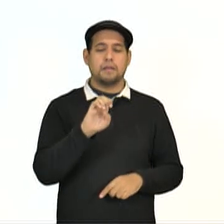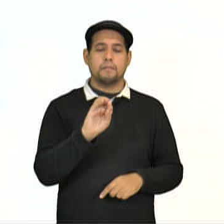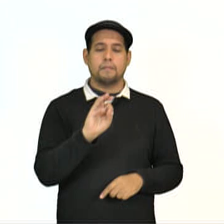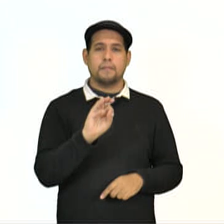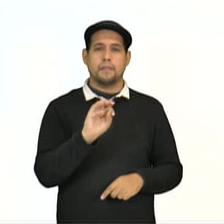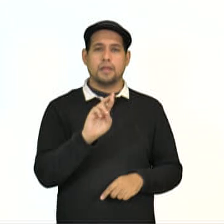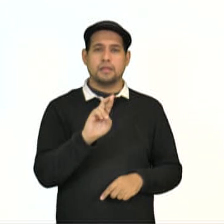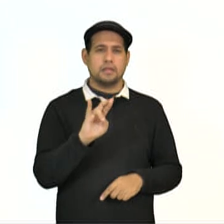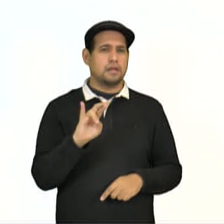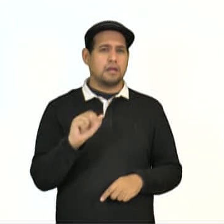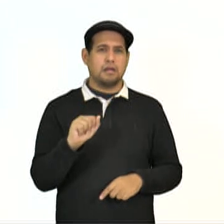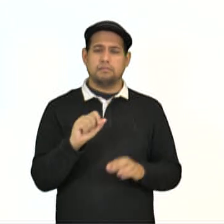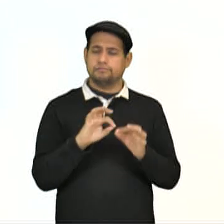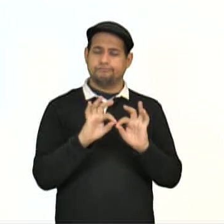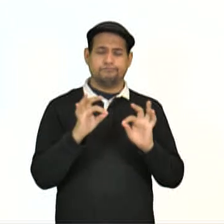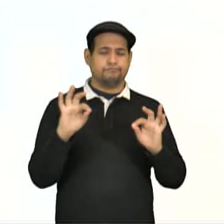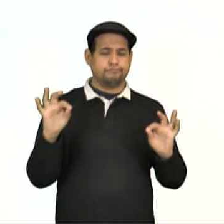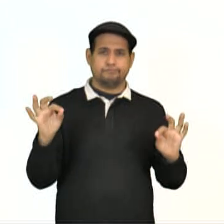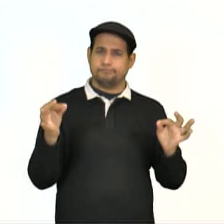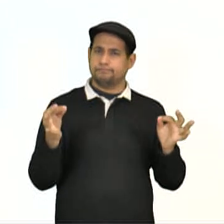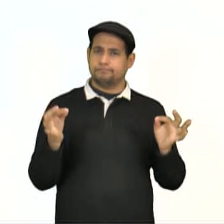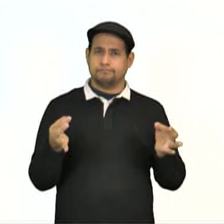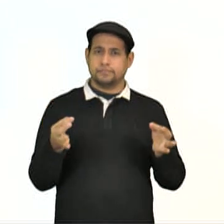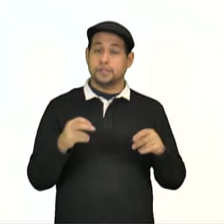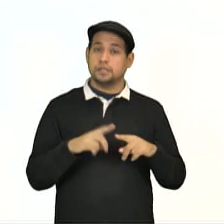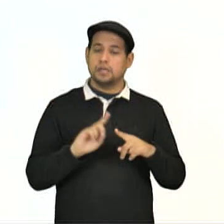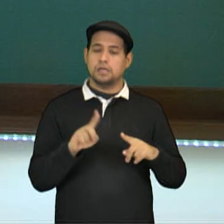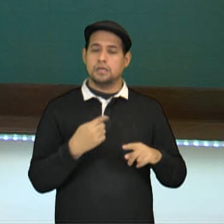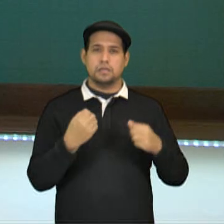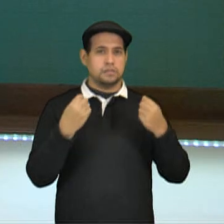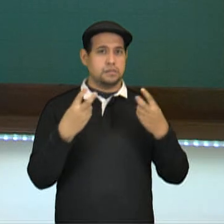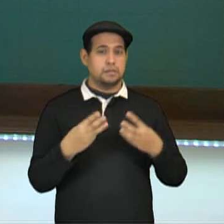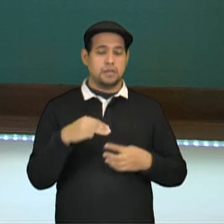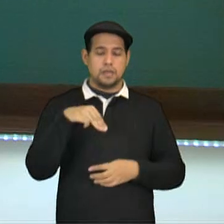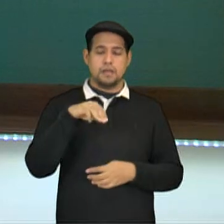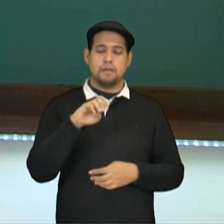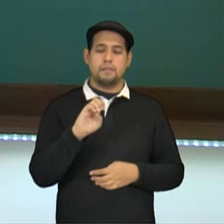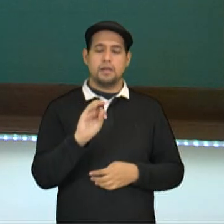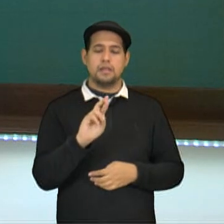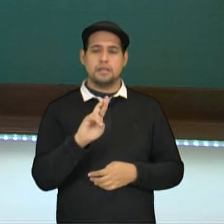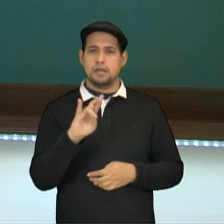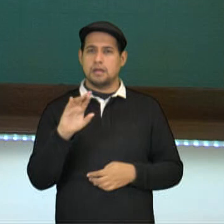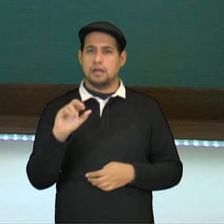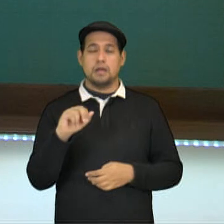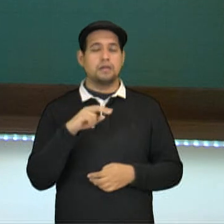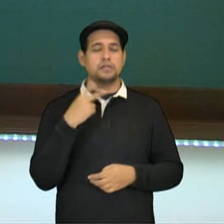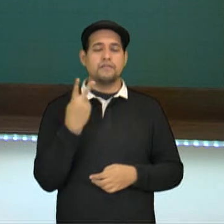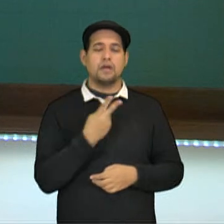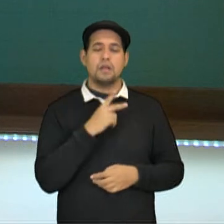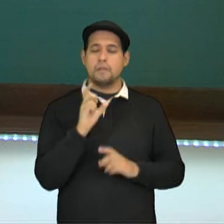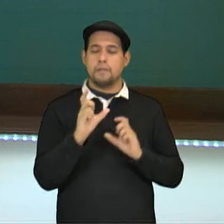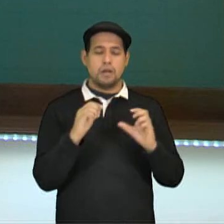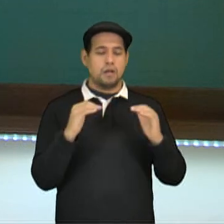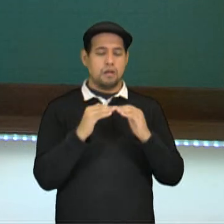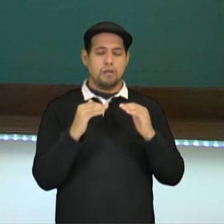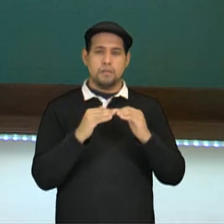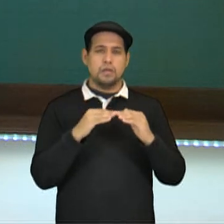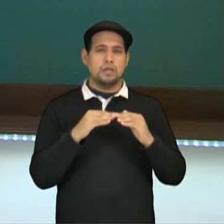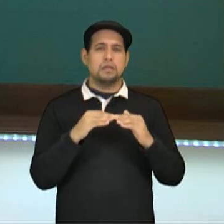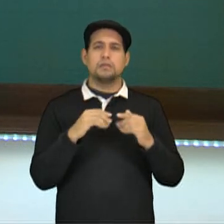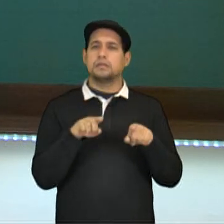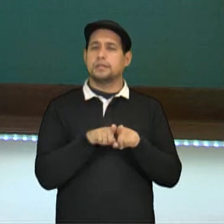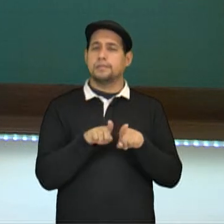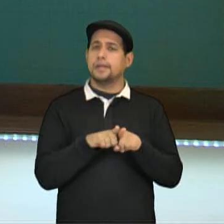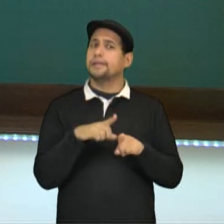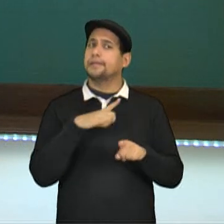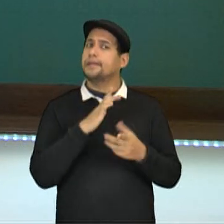não seguem uma medida regular. Quando a gente fala de métrica aqui, a gente está falando de rimas, né? De sons. Então,